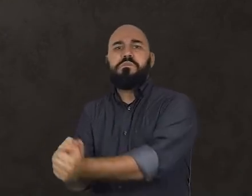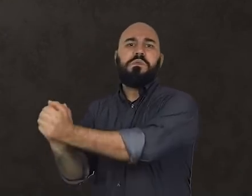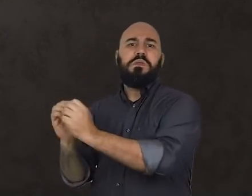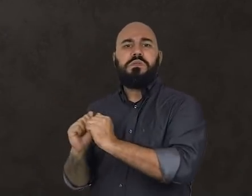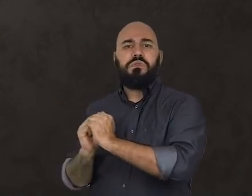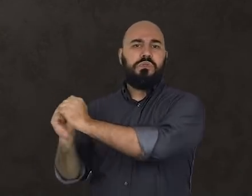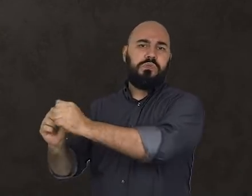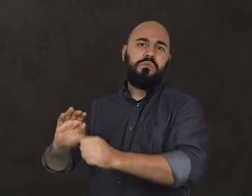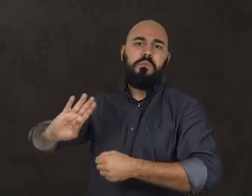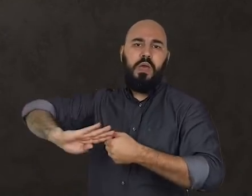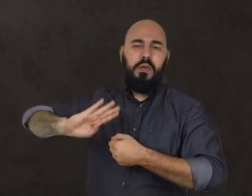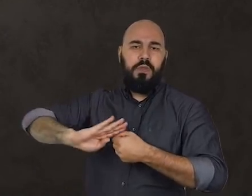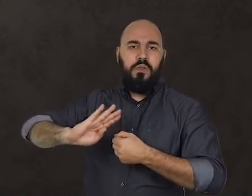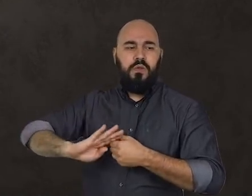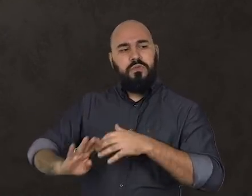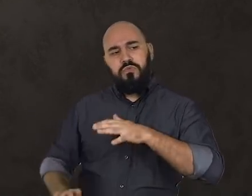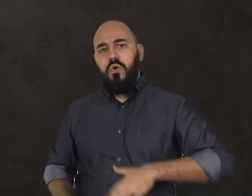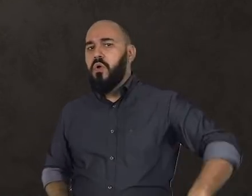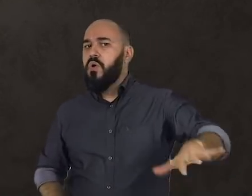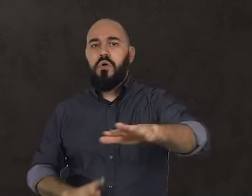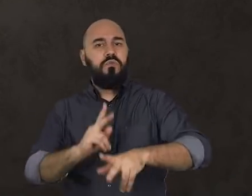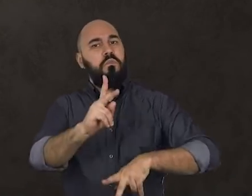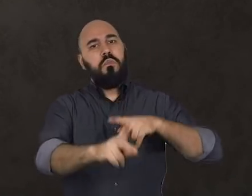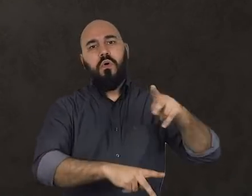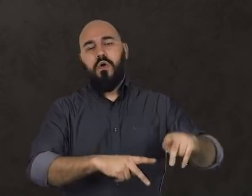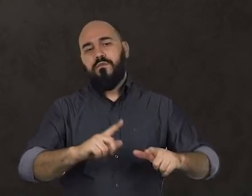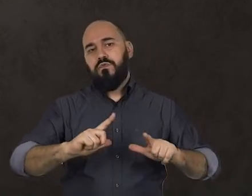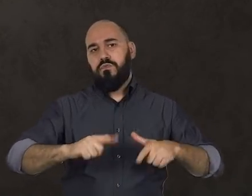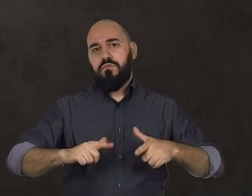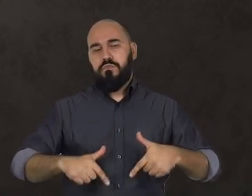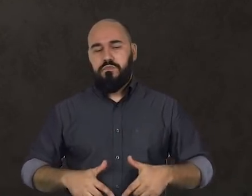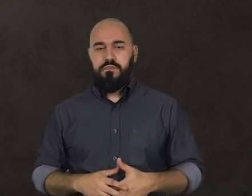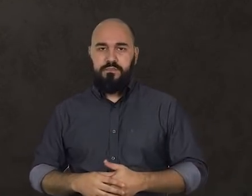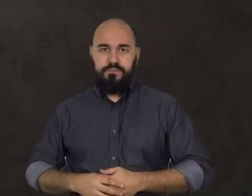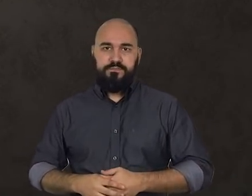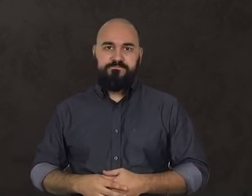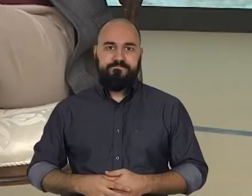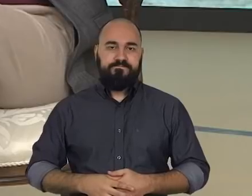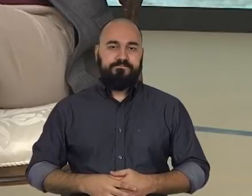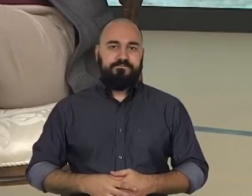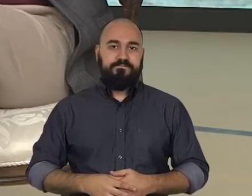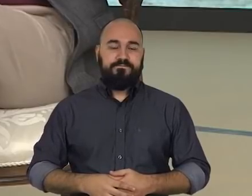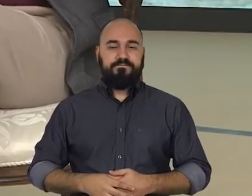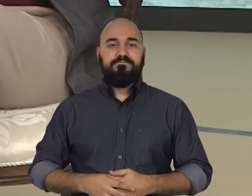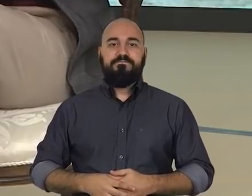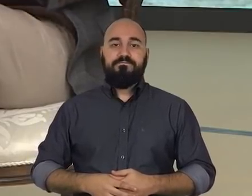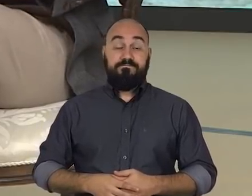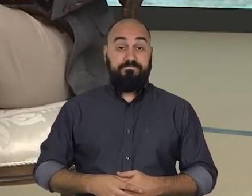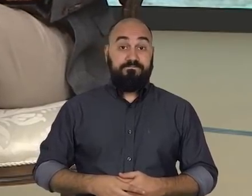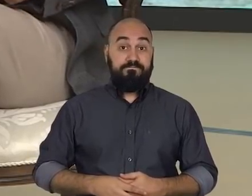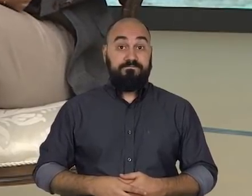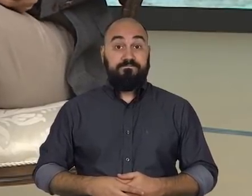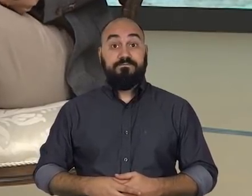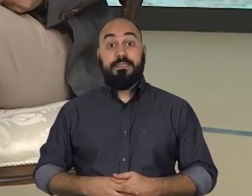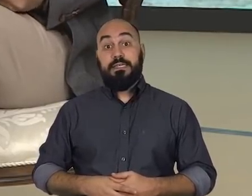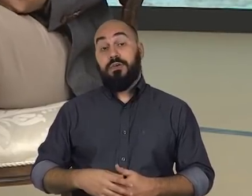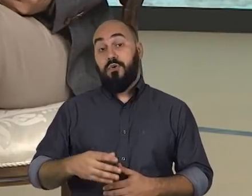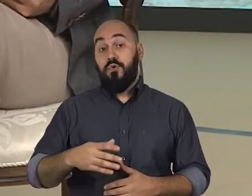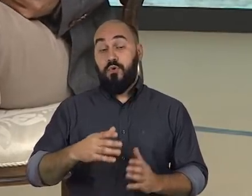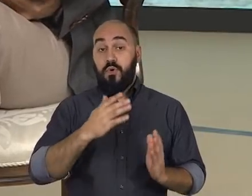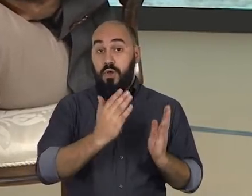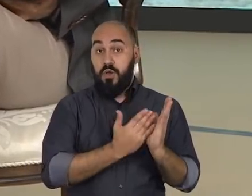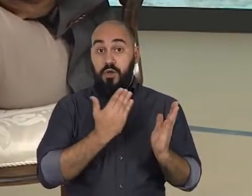todo o resto da população. 2 Reis 25, 10 e 11. Segundo o autor do livro de Crônicas,